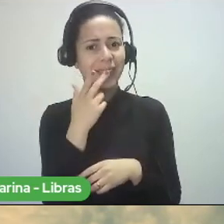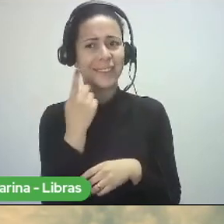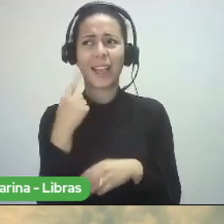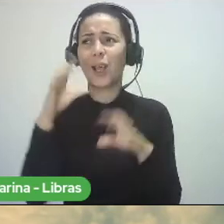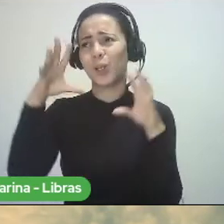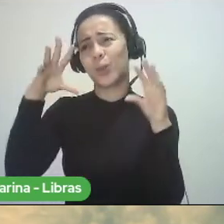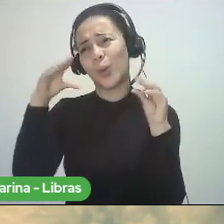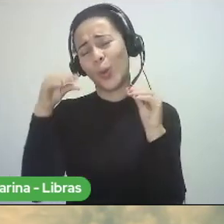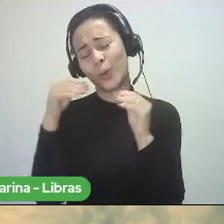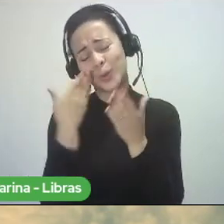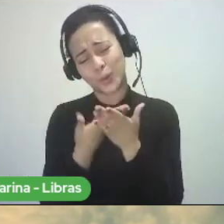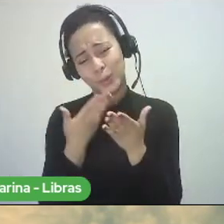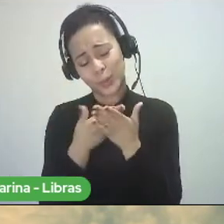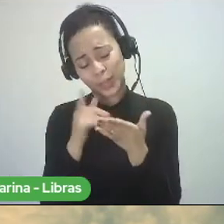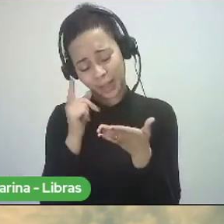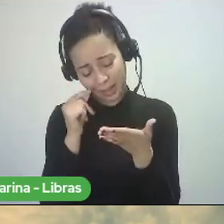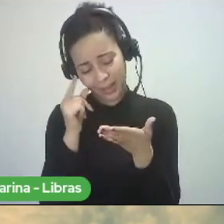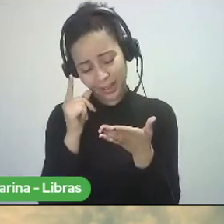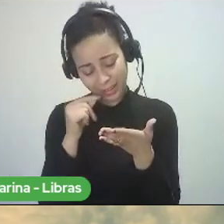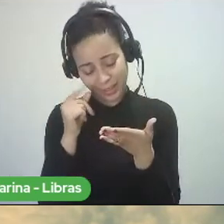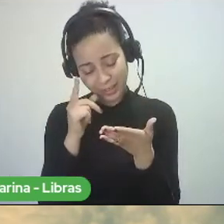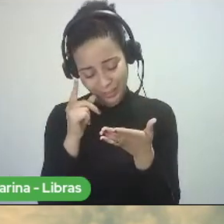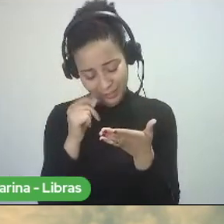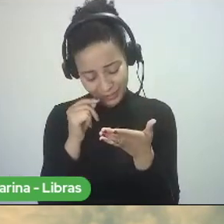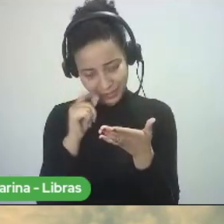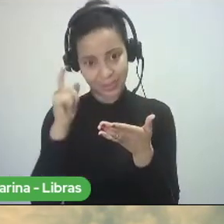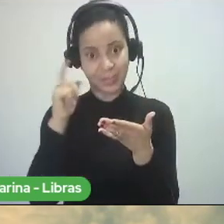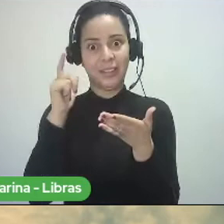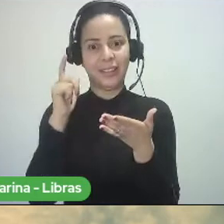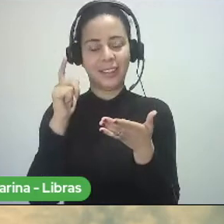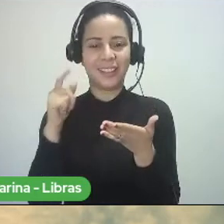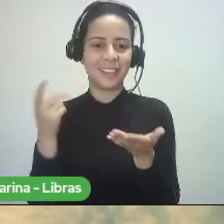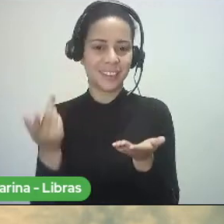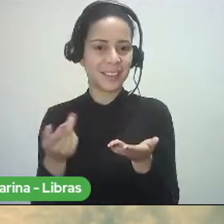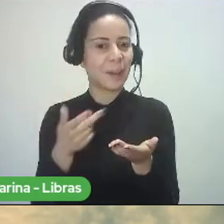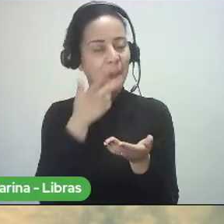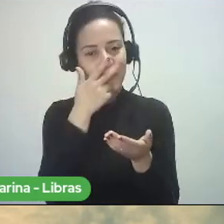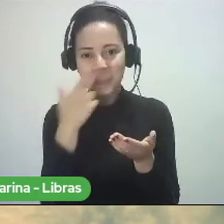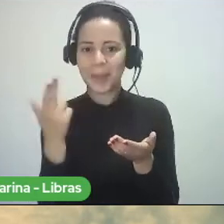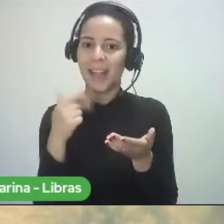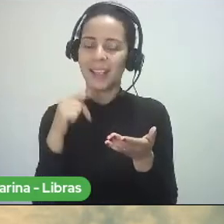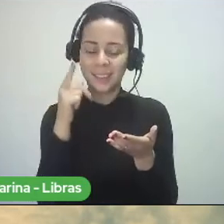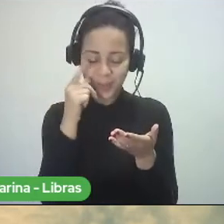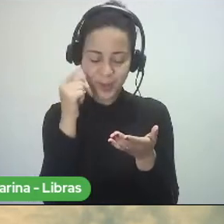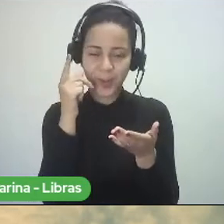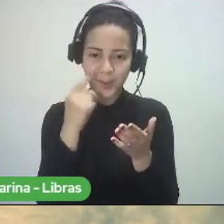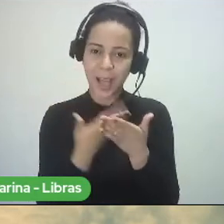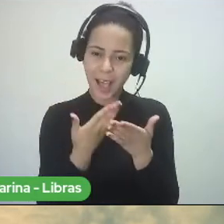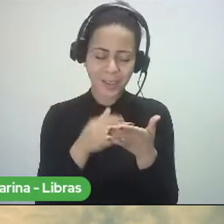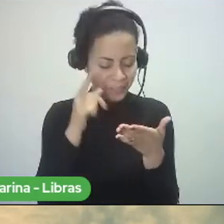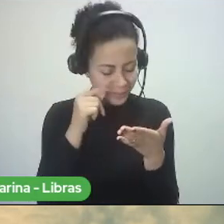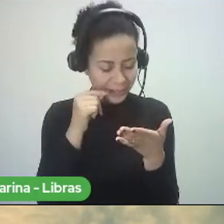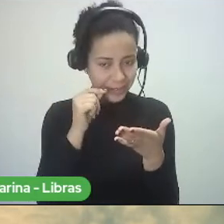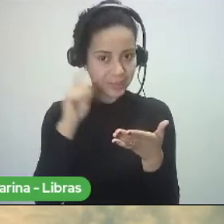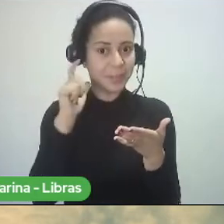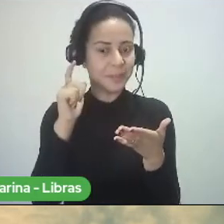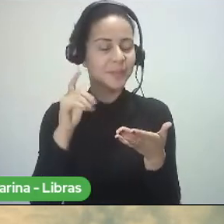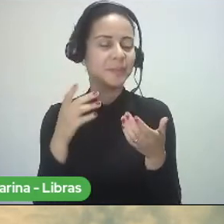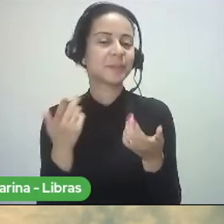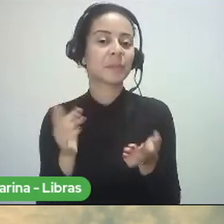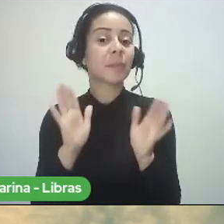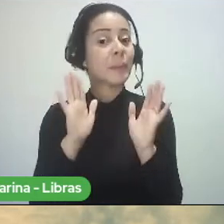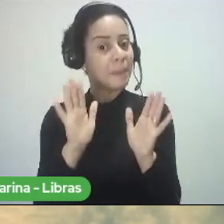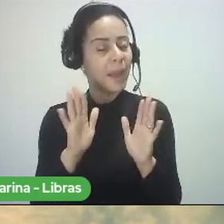assim, que eu entro na aula e sinto sono imediatamente. Engajar as